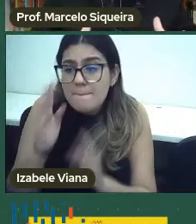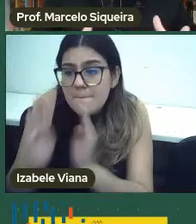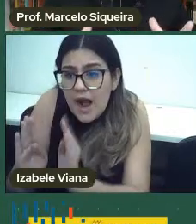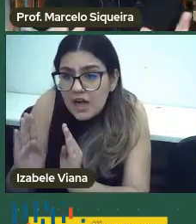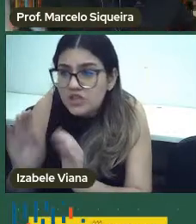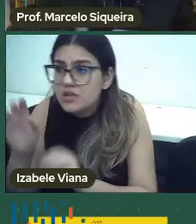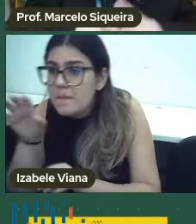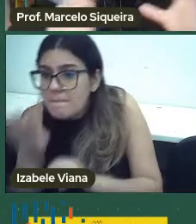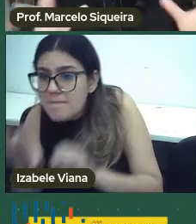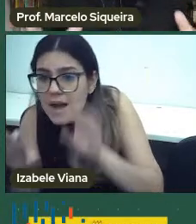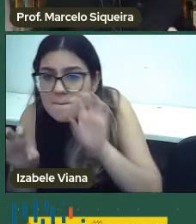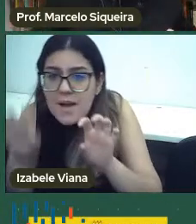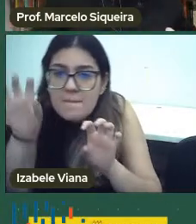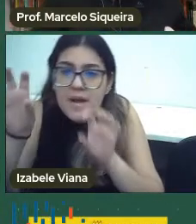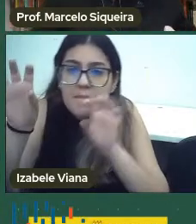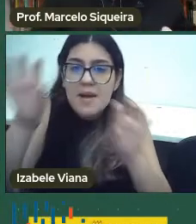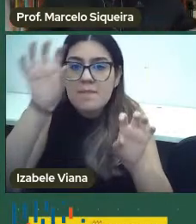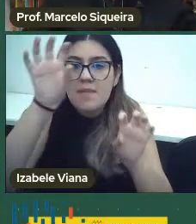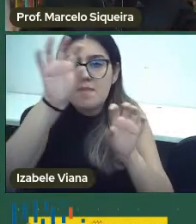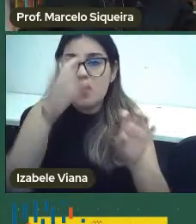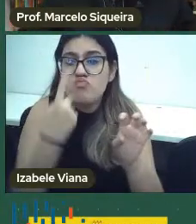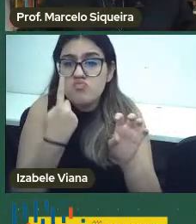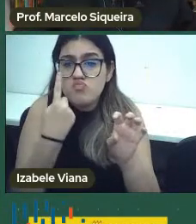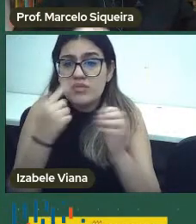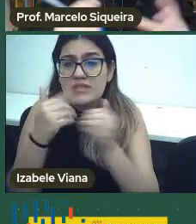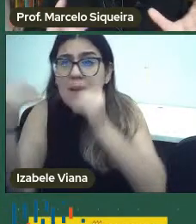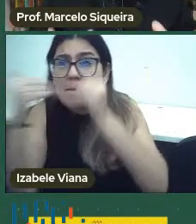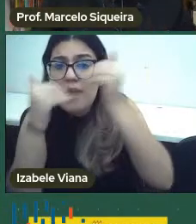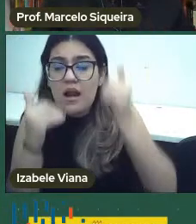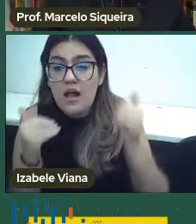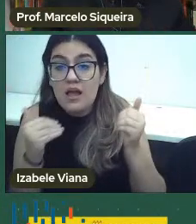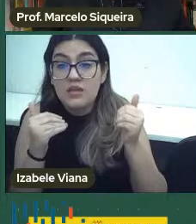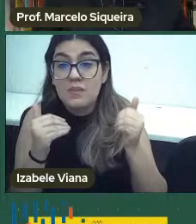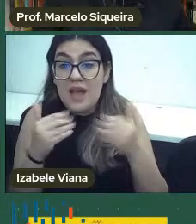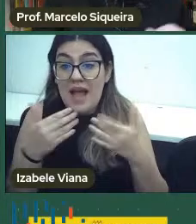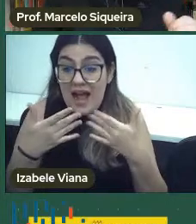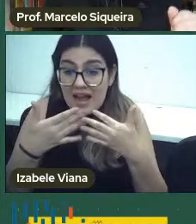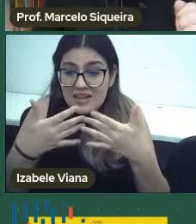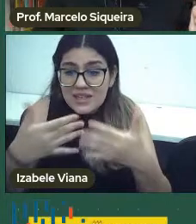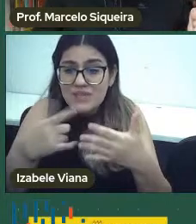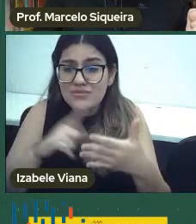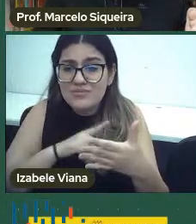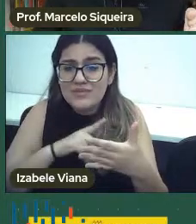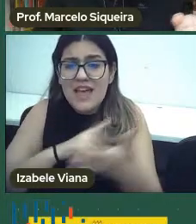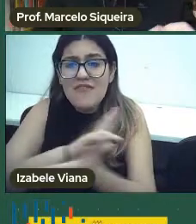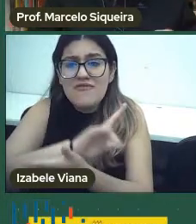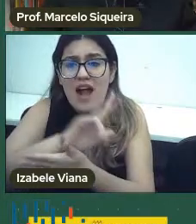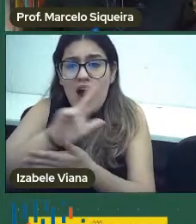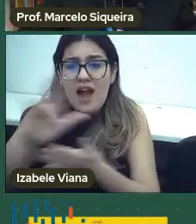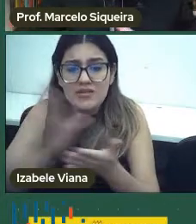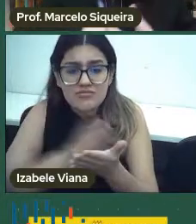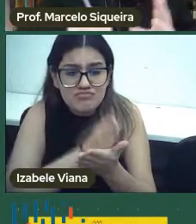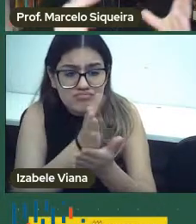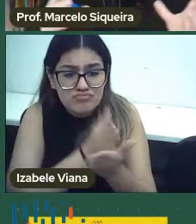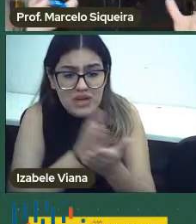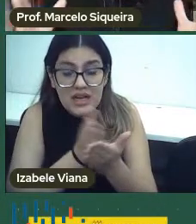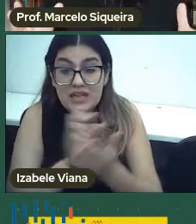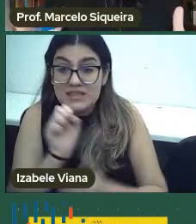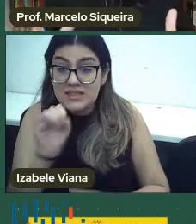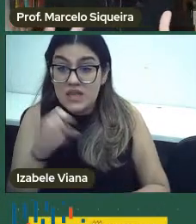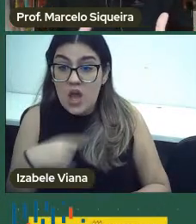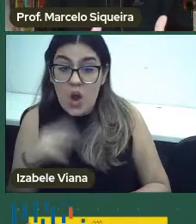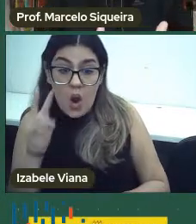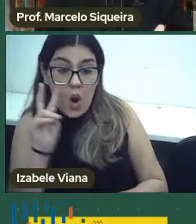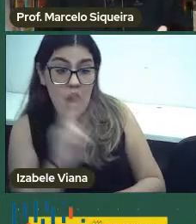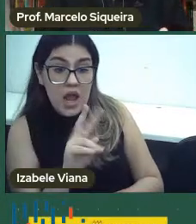gente falou, ele é multinível, né? Ele tem múltiplas dimensões. Ele só olhando uma coisa, ele não iria descobrir nunca